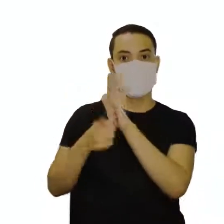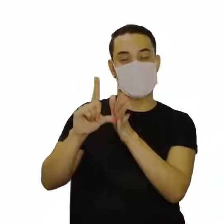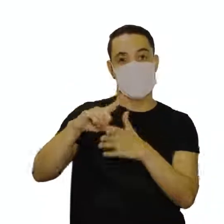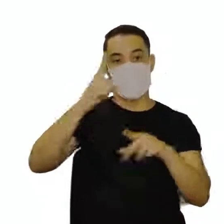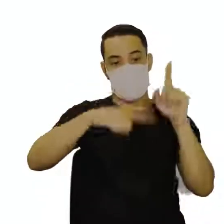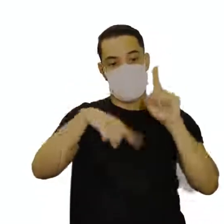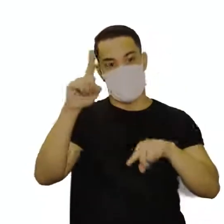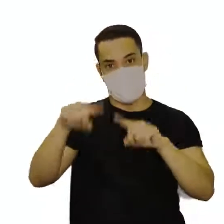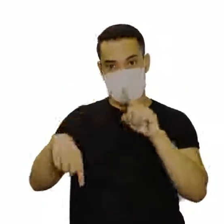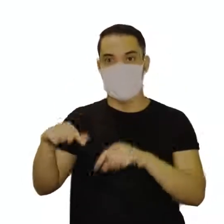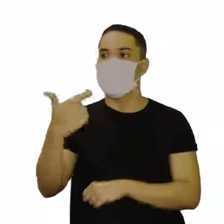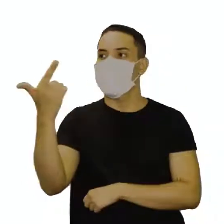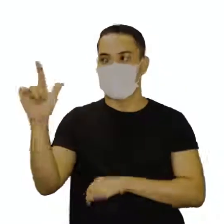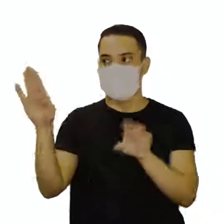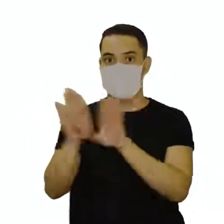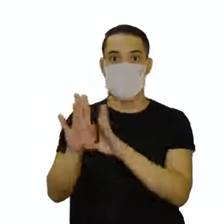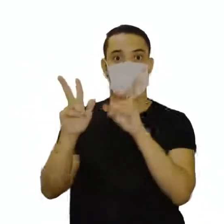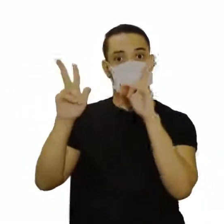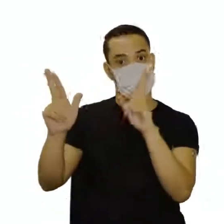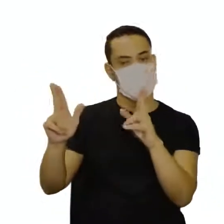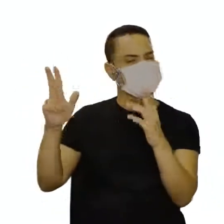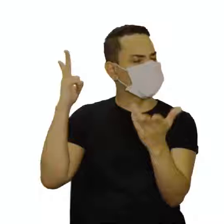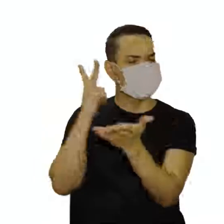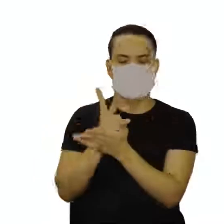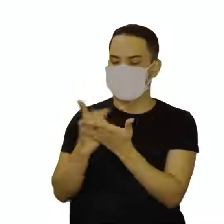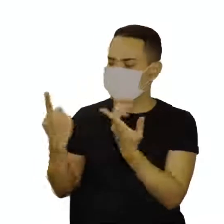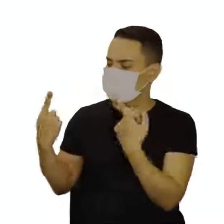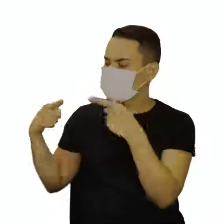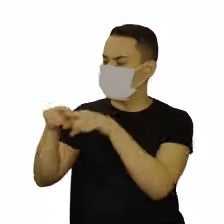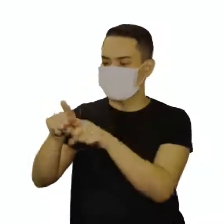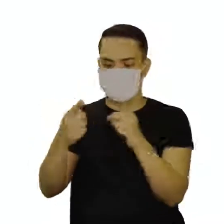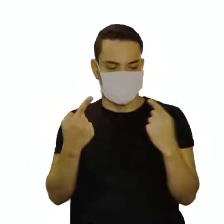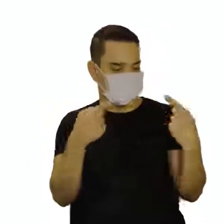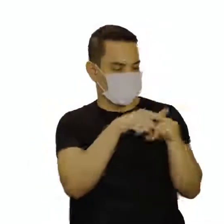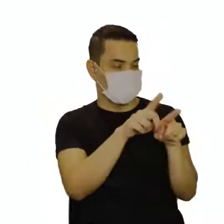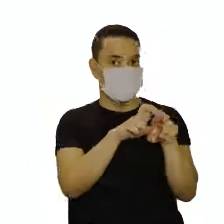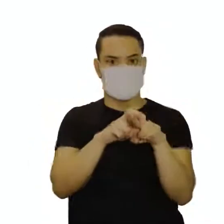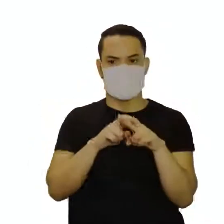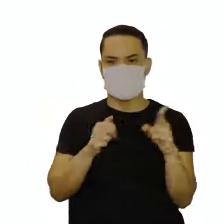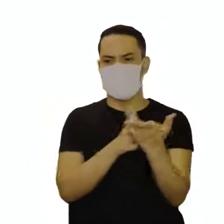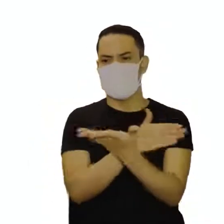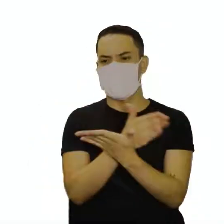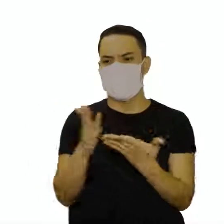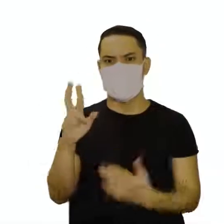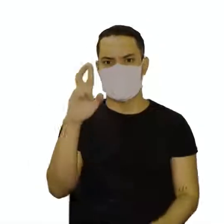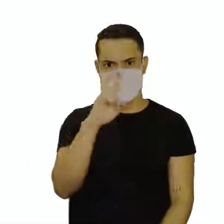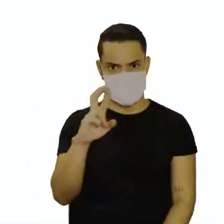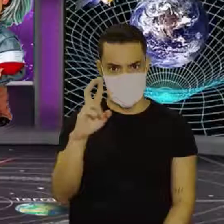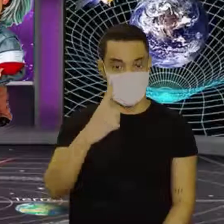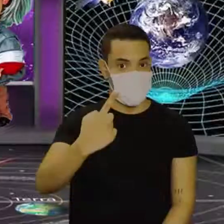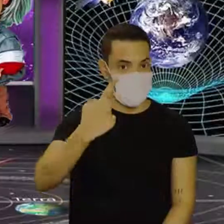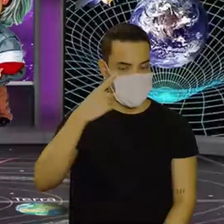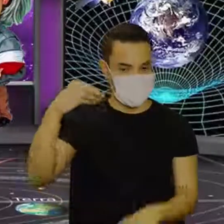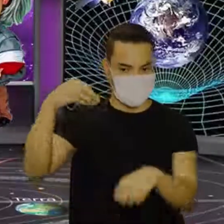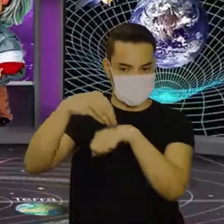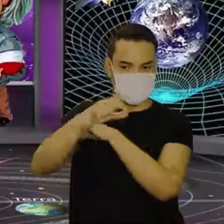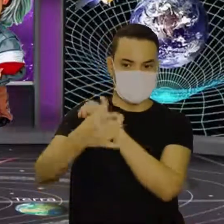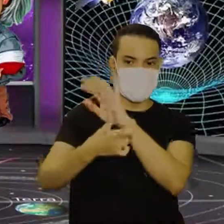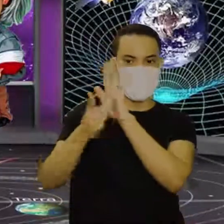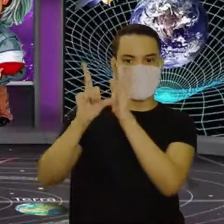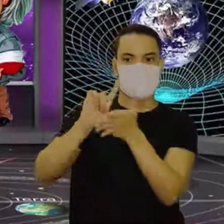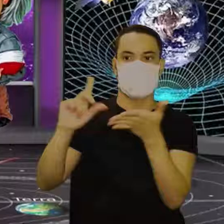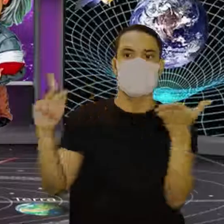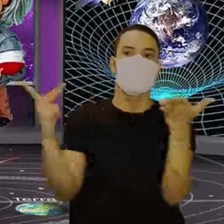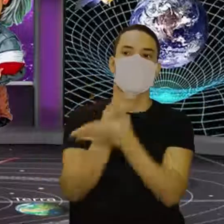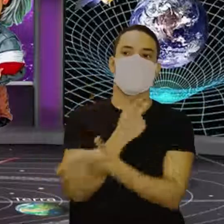coisa, a outra também variava. Então, aí ele começa a observar. Pessoal, olha só, antes acontecia muito,